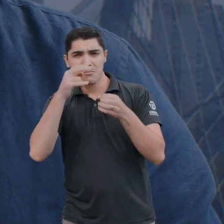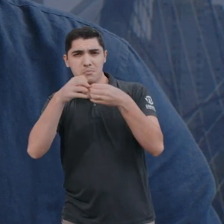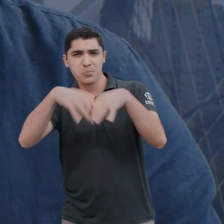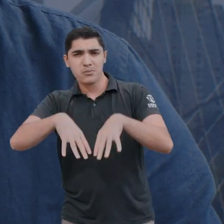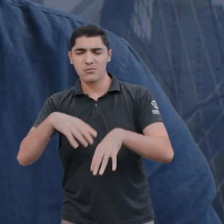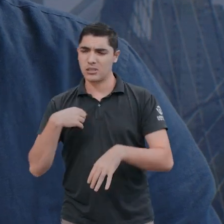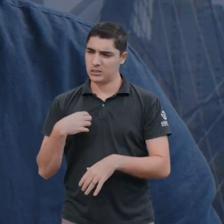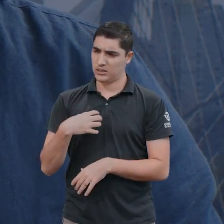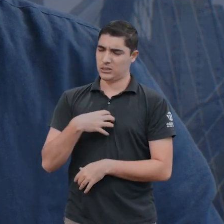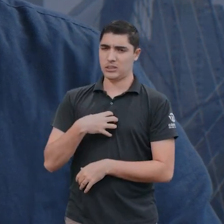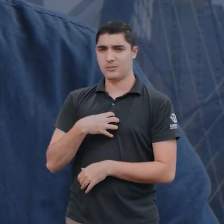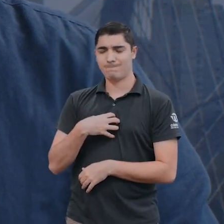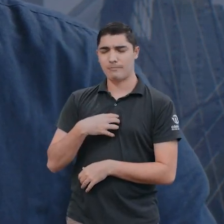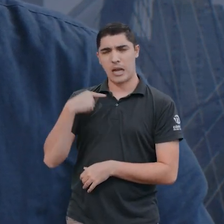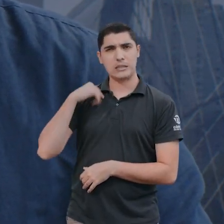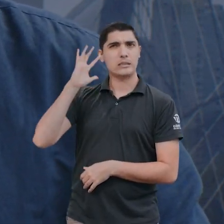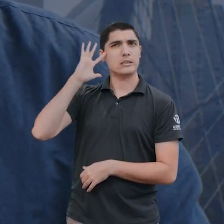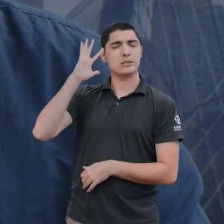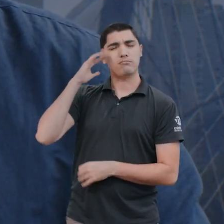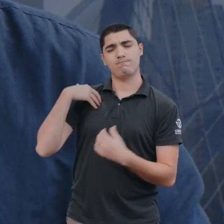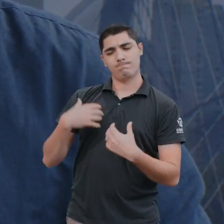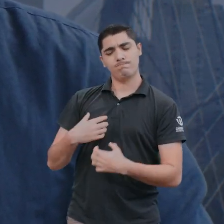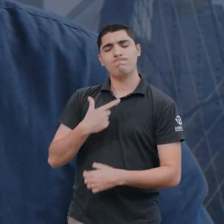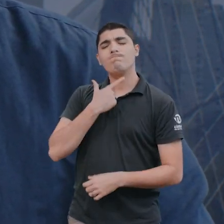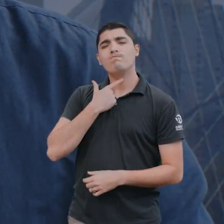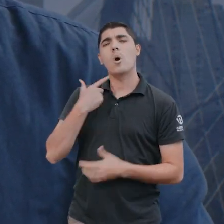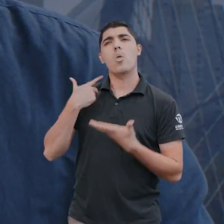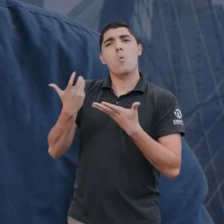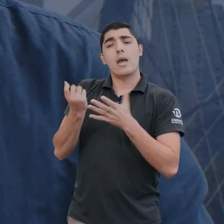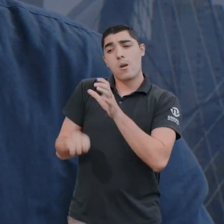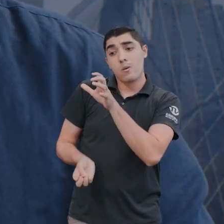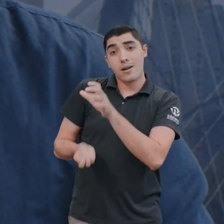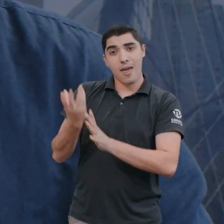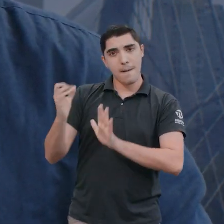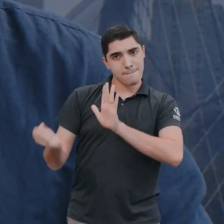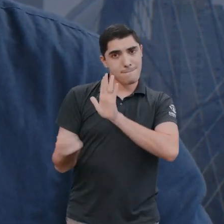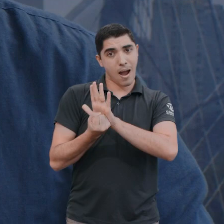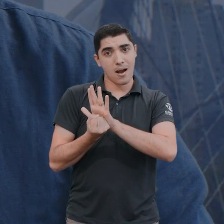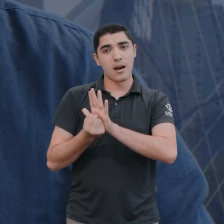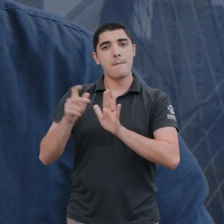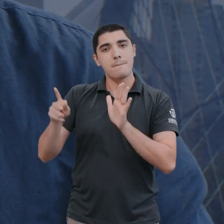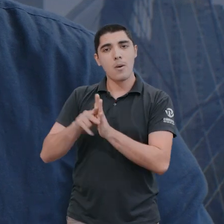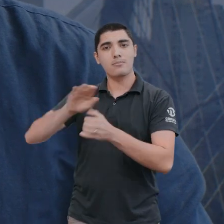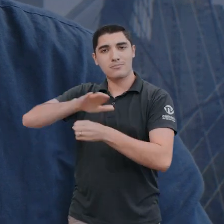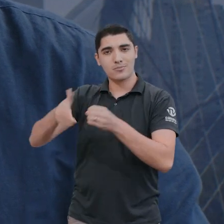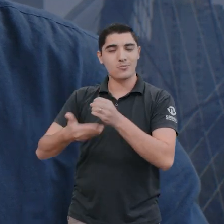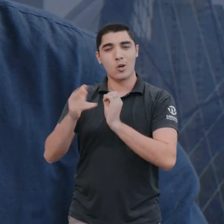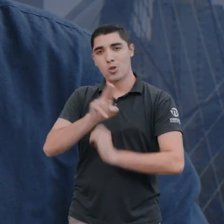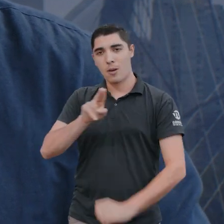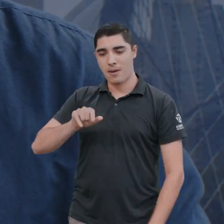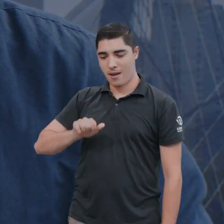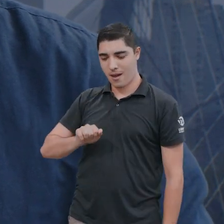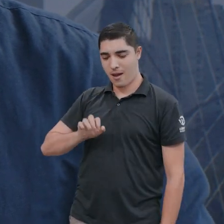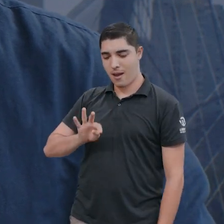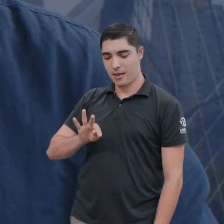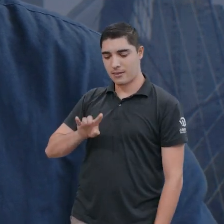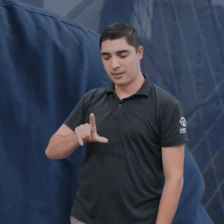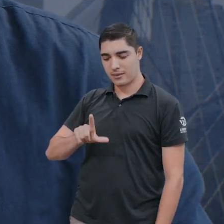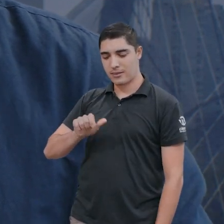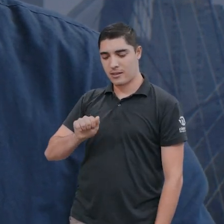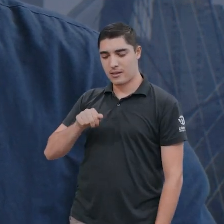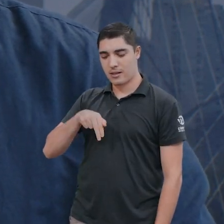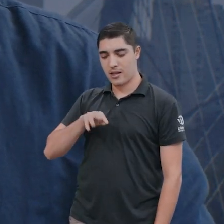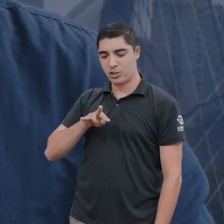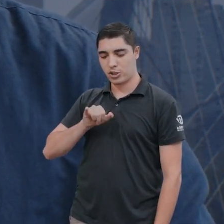Então isso me deu uma motivação ainda maior para criar uma marca de moda sustentável, que é o Latlântica, né? O